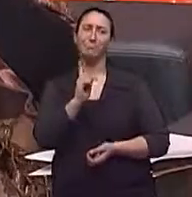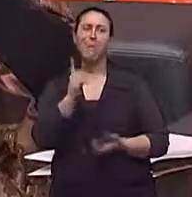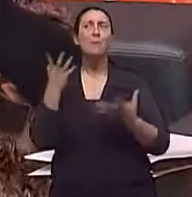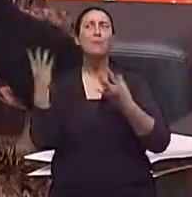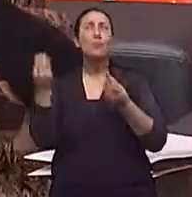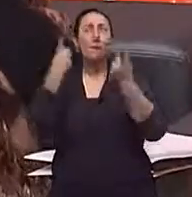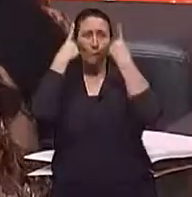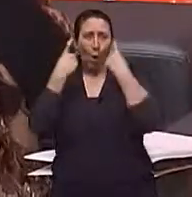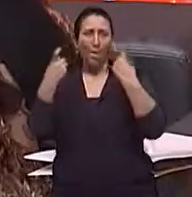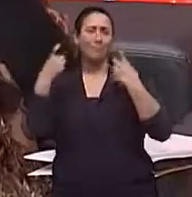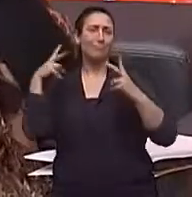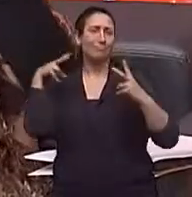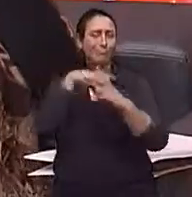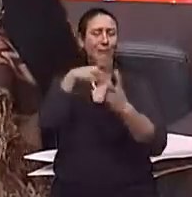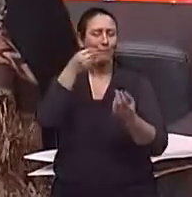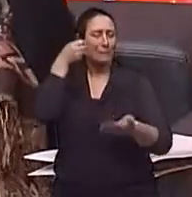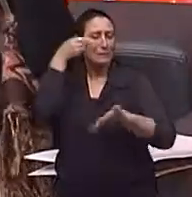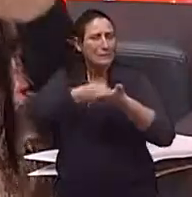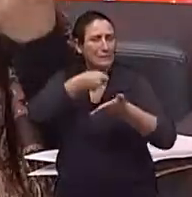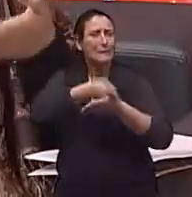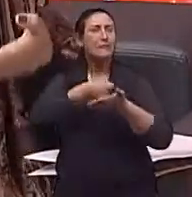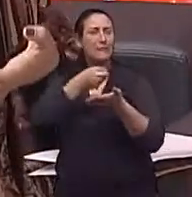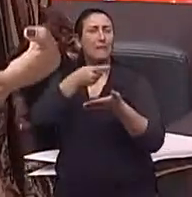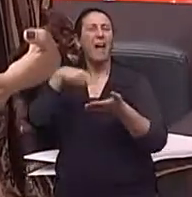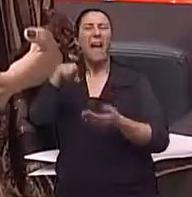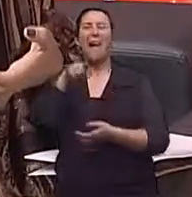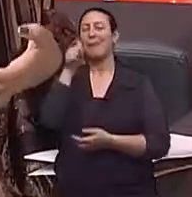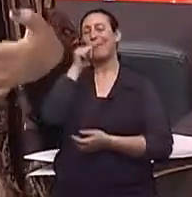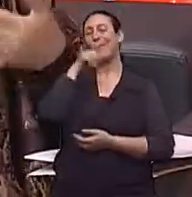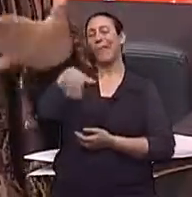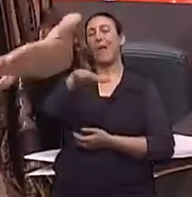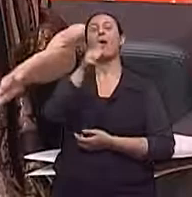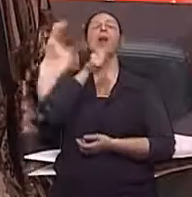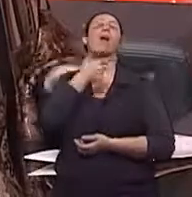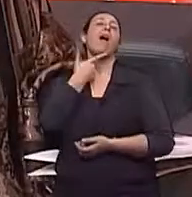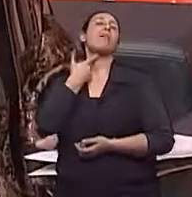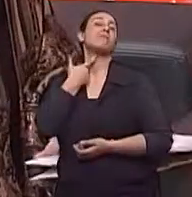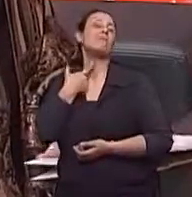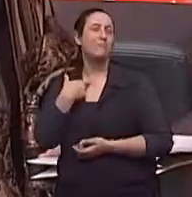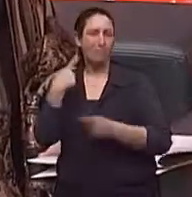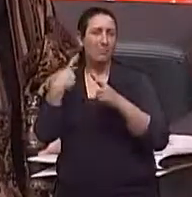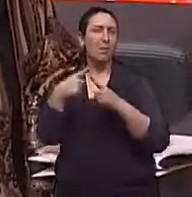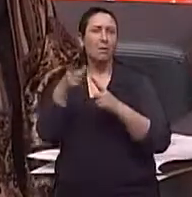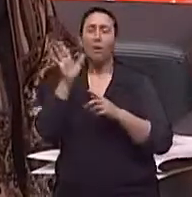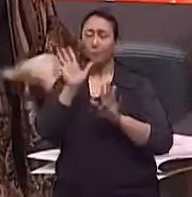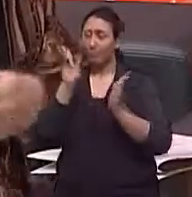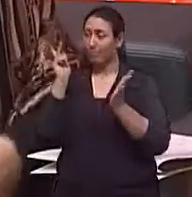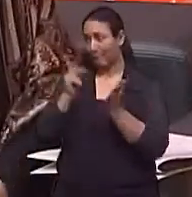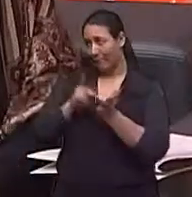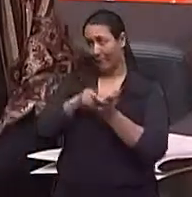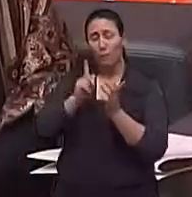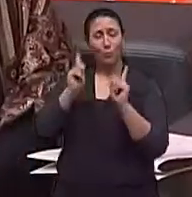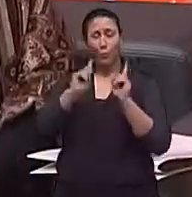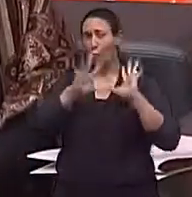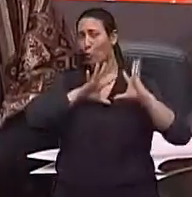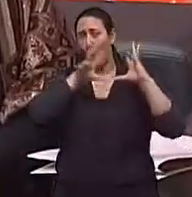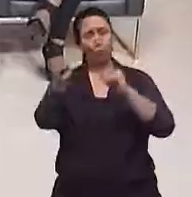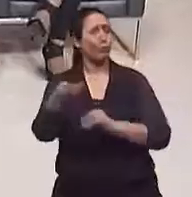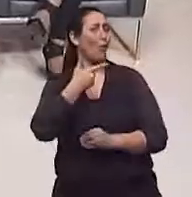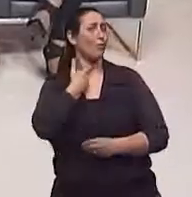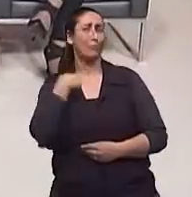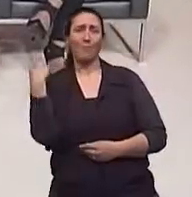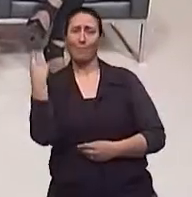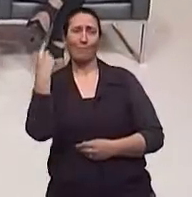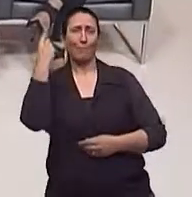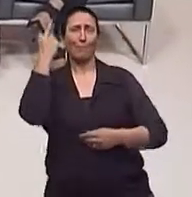da violência que é muito sério que as pessoas vivem as mulheres gostam de apanhar primeiro que ninguém gosta de apanhar muito te segundo